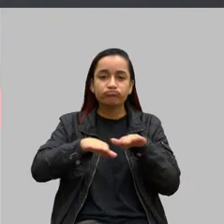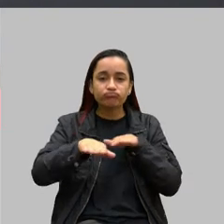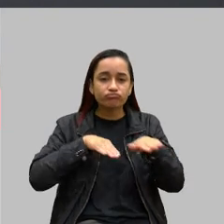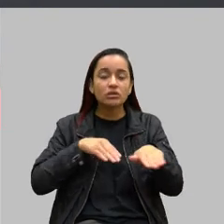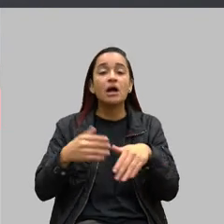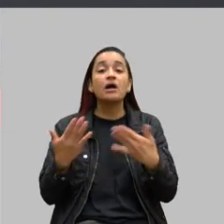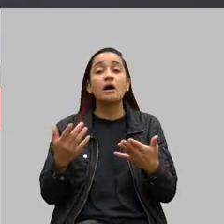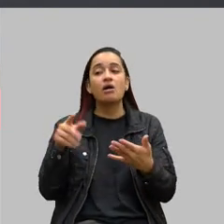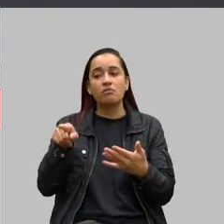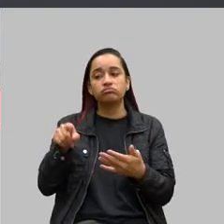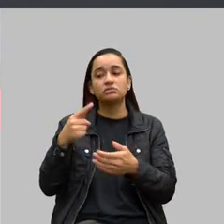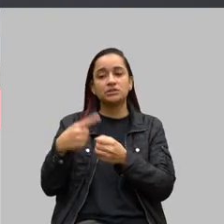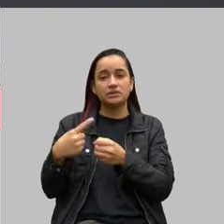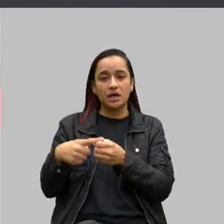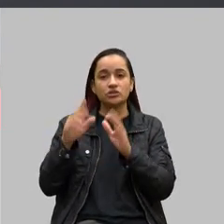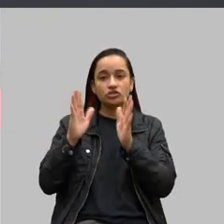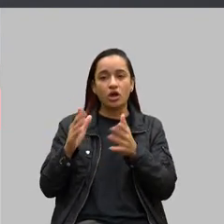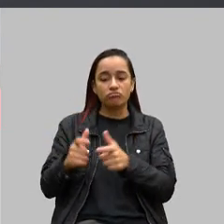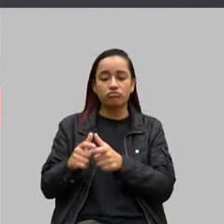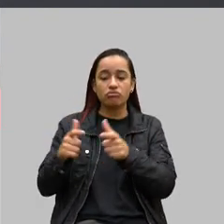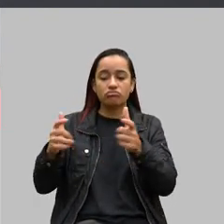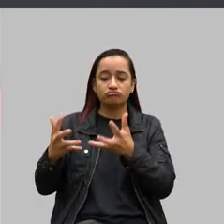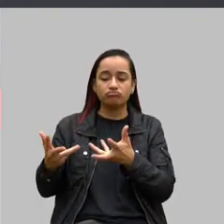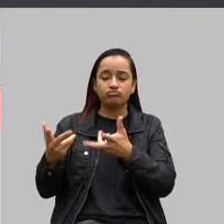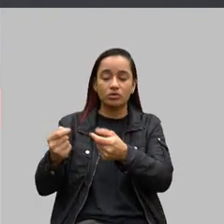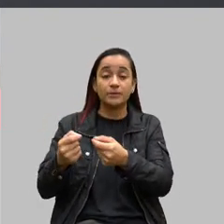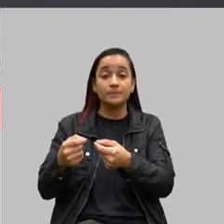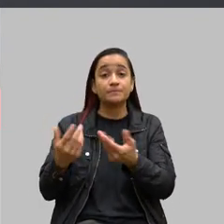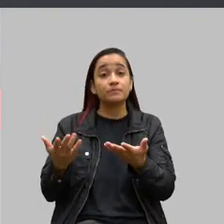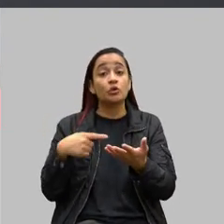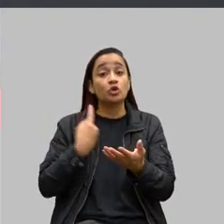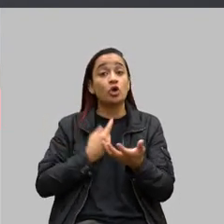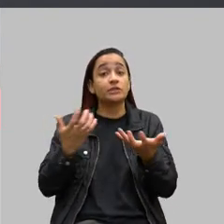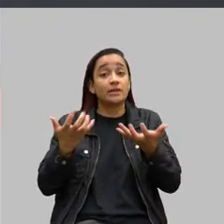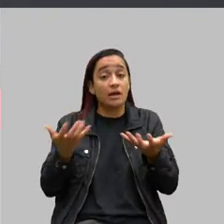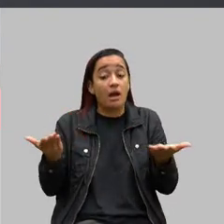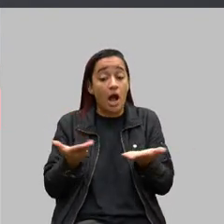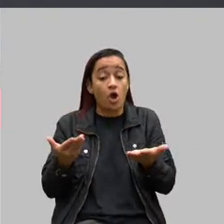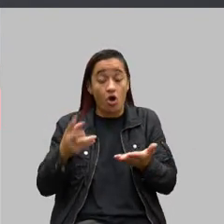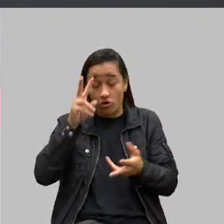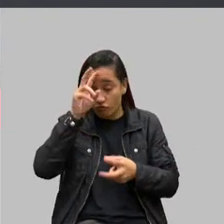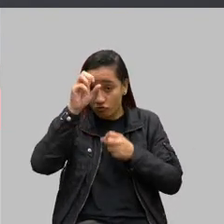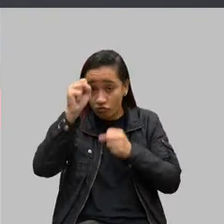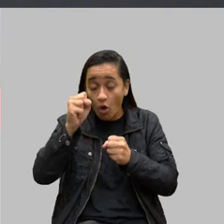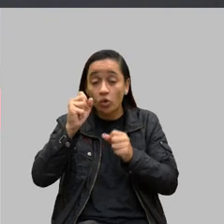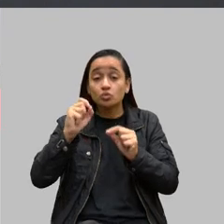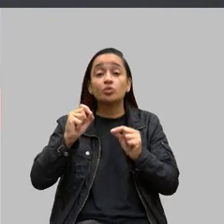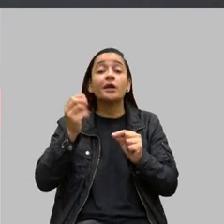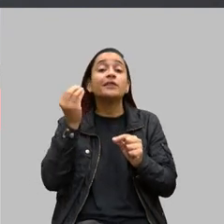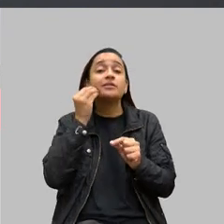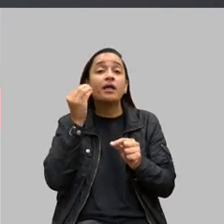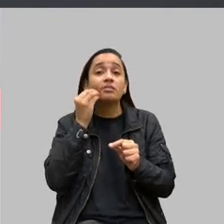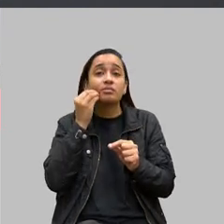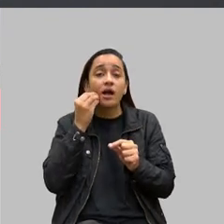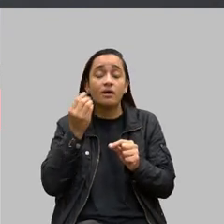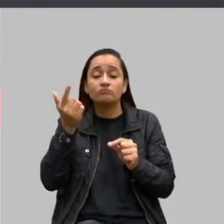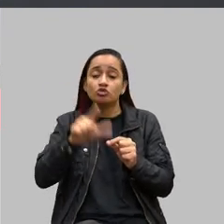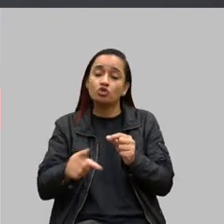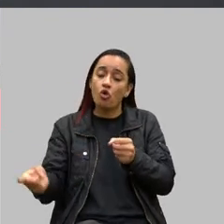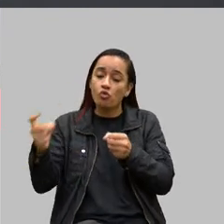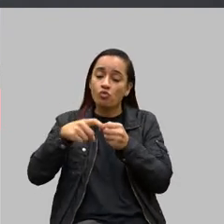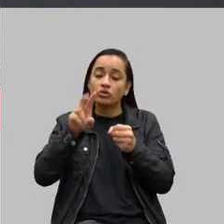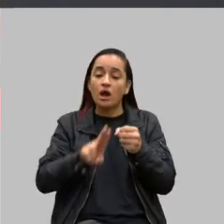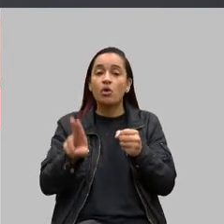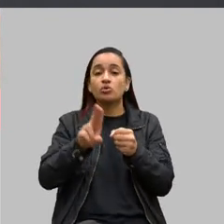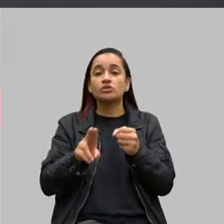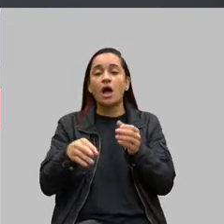com a construção de novas Estações um tema que a gente quer retomar com força agora eh a viabilização de novos terminais né então e e e